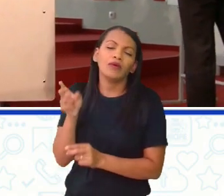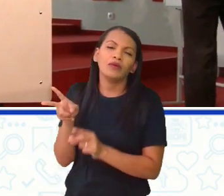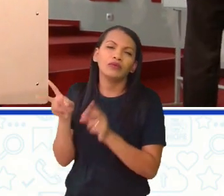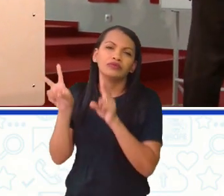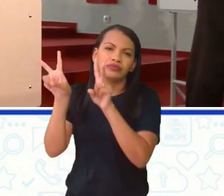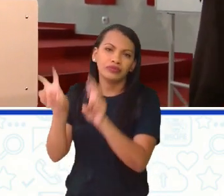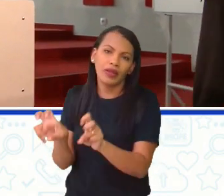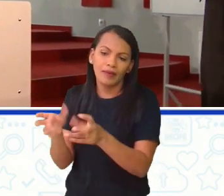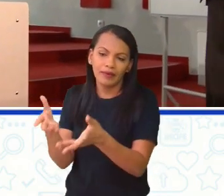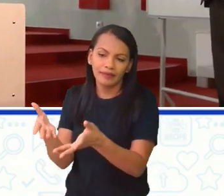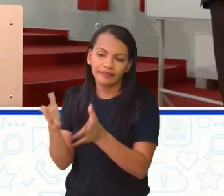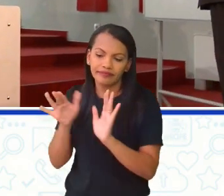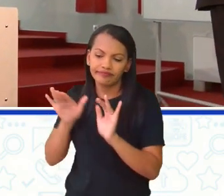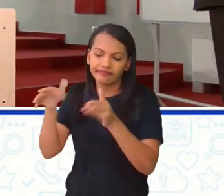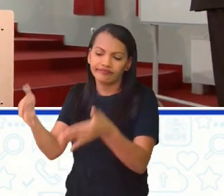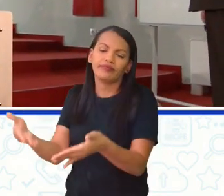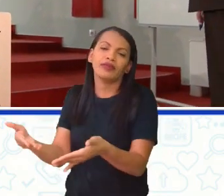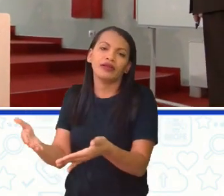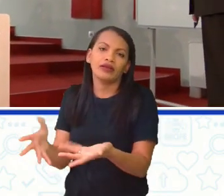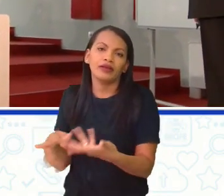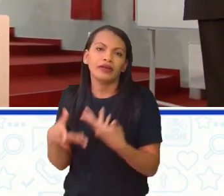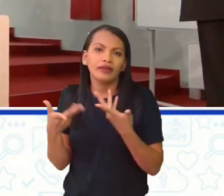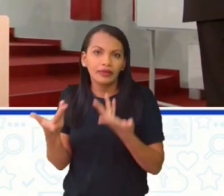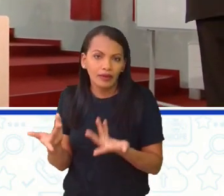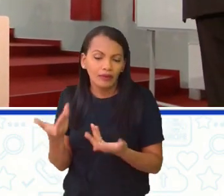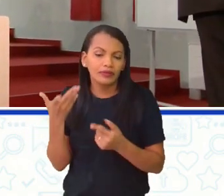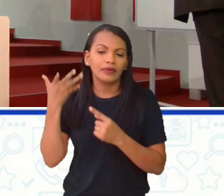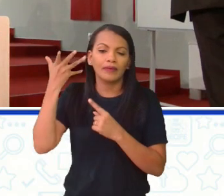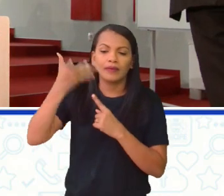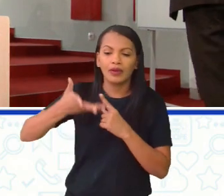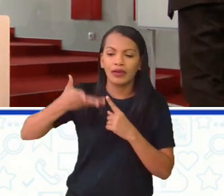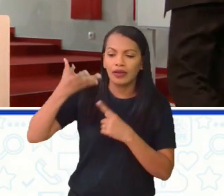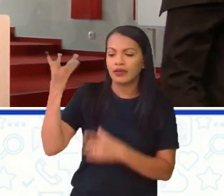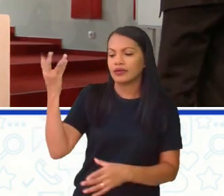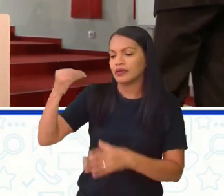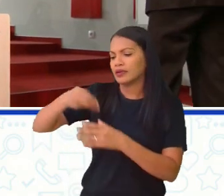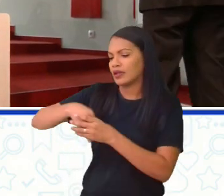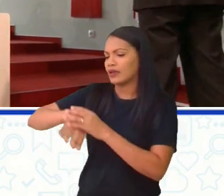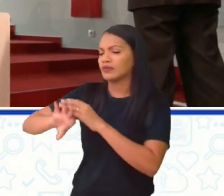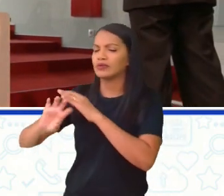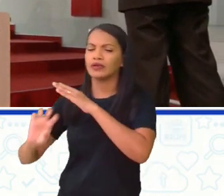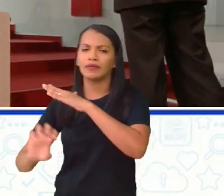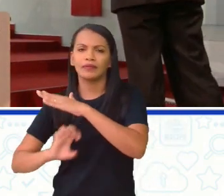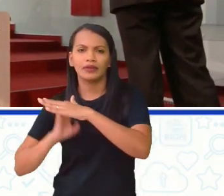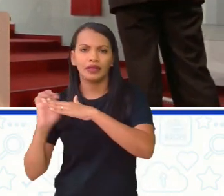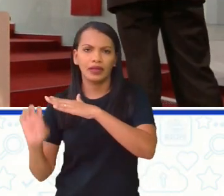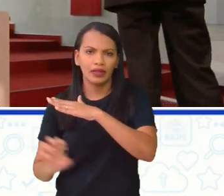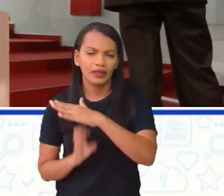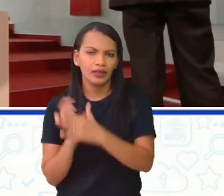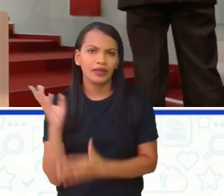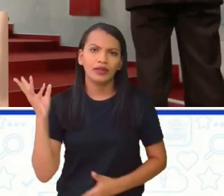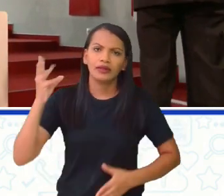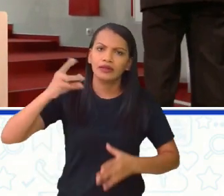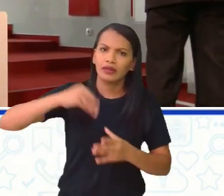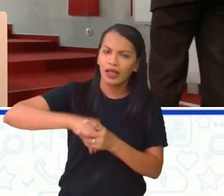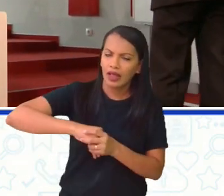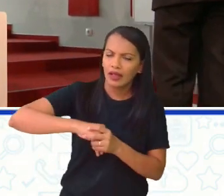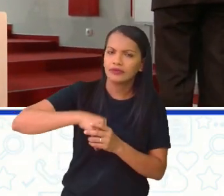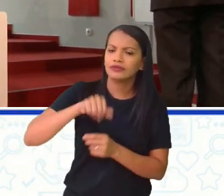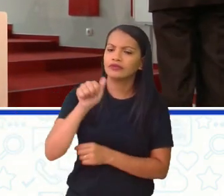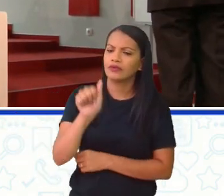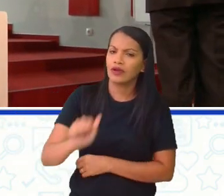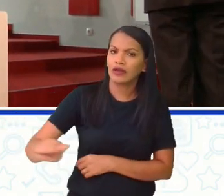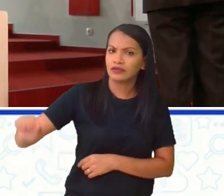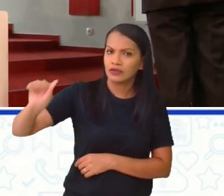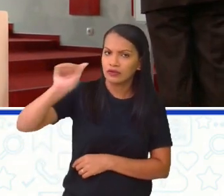Então, geralmente, nas formações, não é? Dentro de empresa, dentro de uma